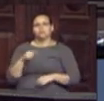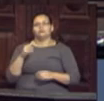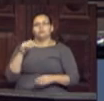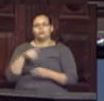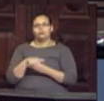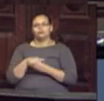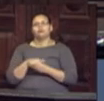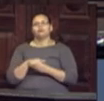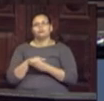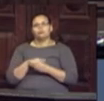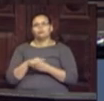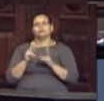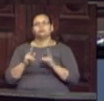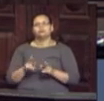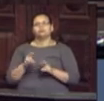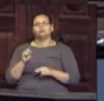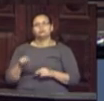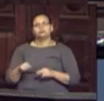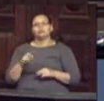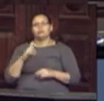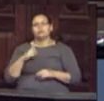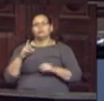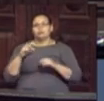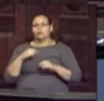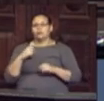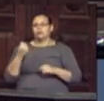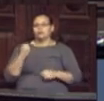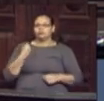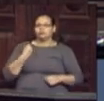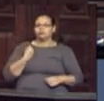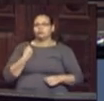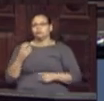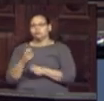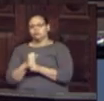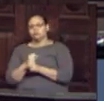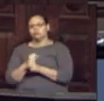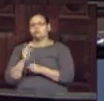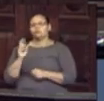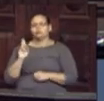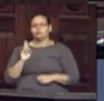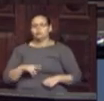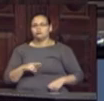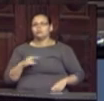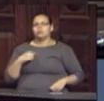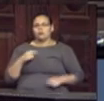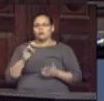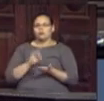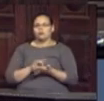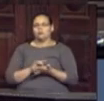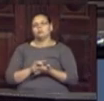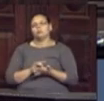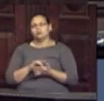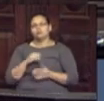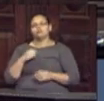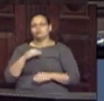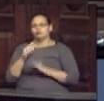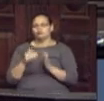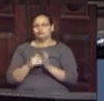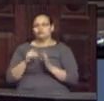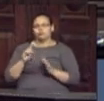voto conforme for o placar da votação, seja de um lado, seja de outro. O importante é que a realidade prevaleça sobre qualquer acordo. Muito obrigado.